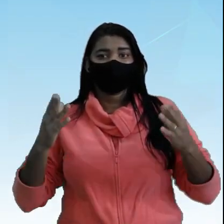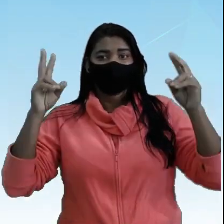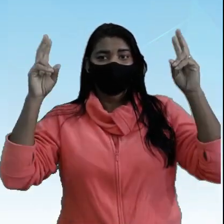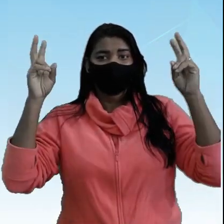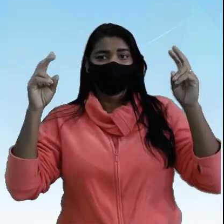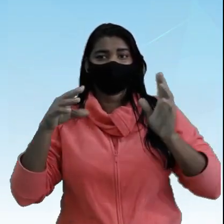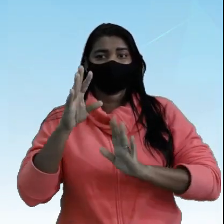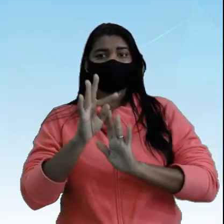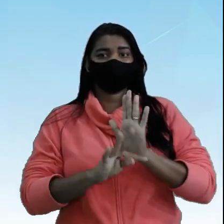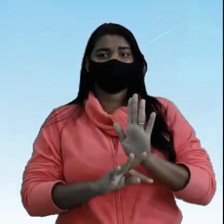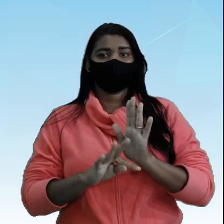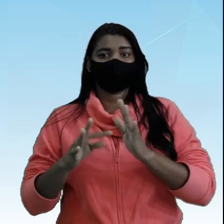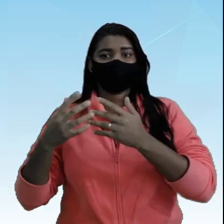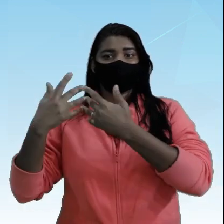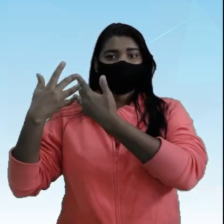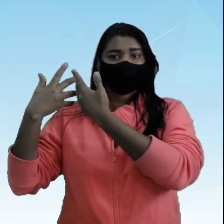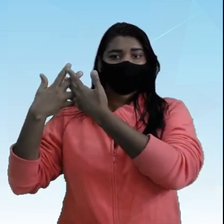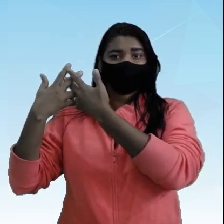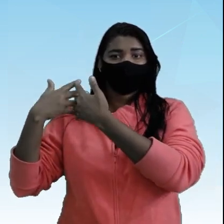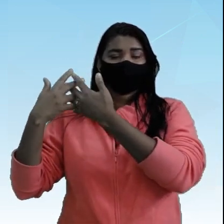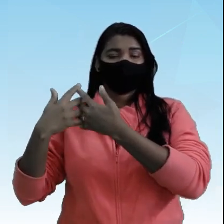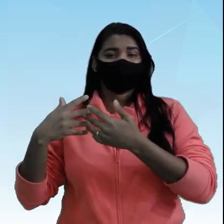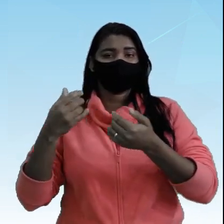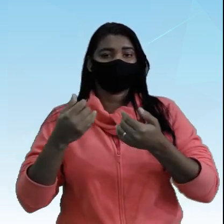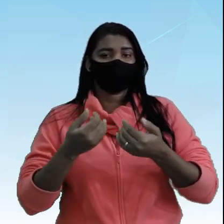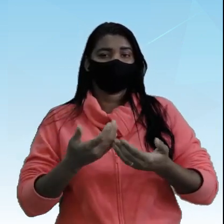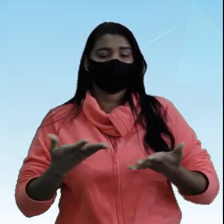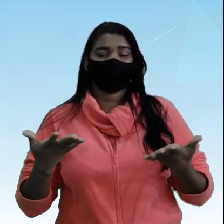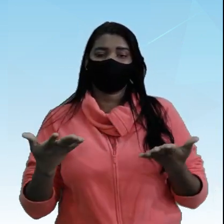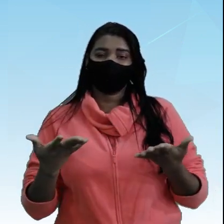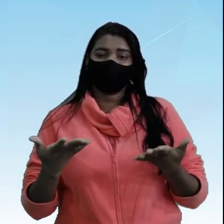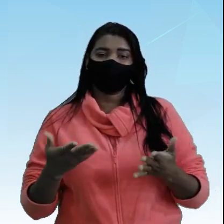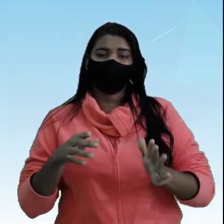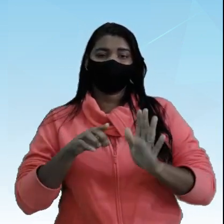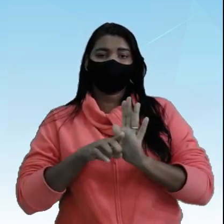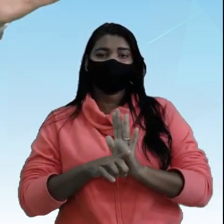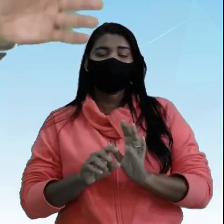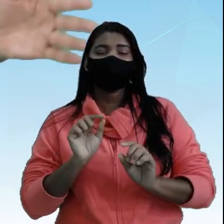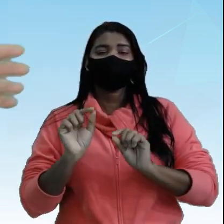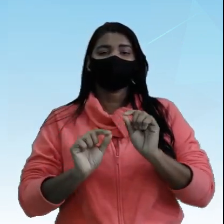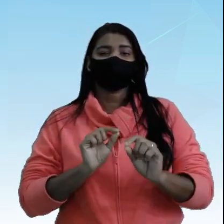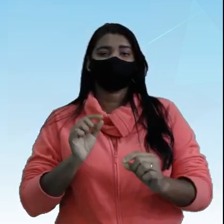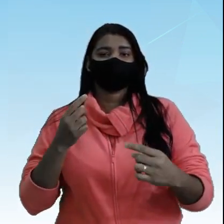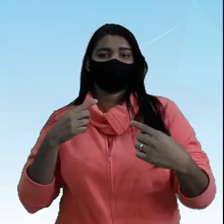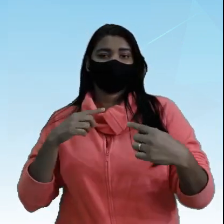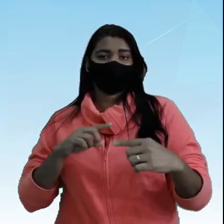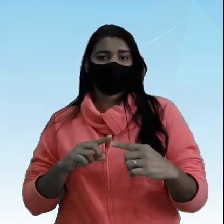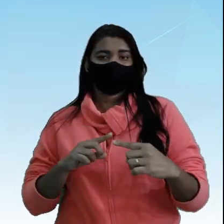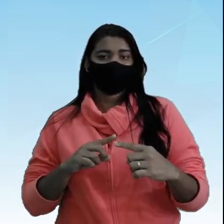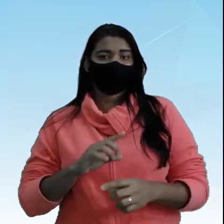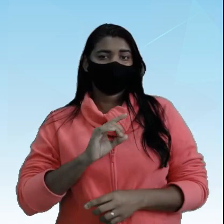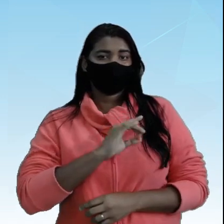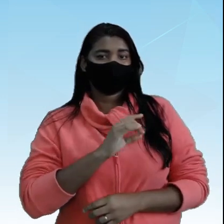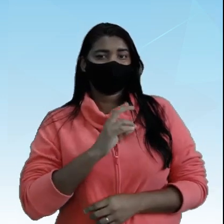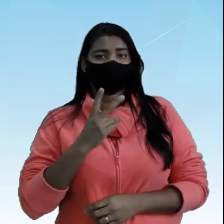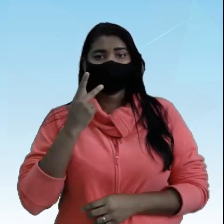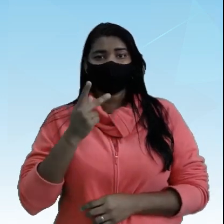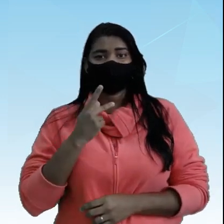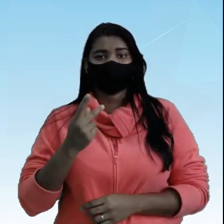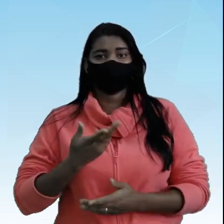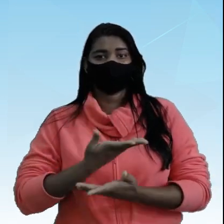essa reflexão está justamente falando sobre o quê? A questão de enfrentar o medo de falar